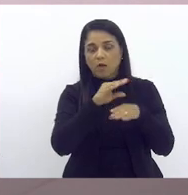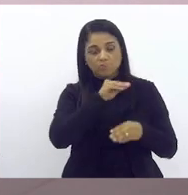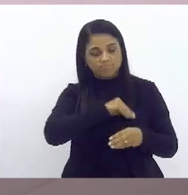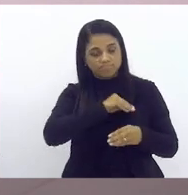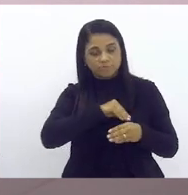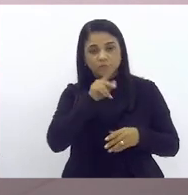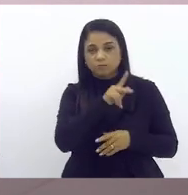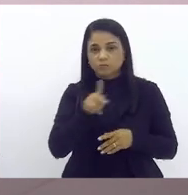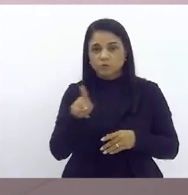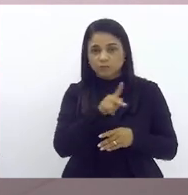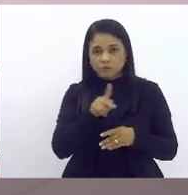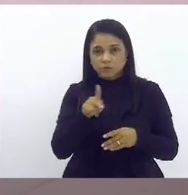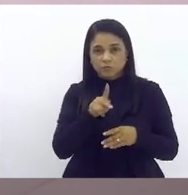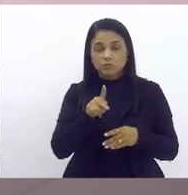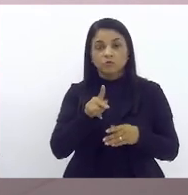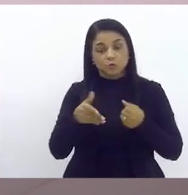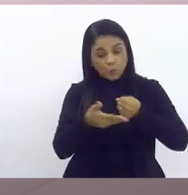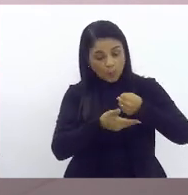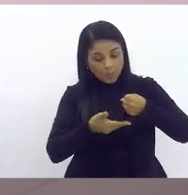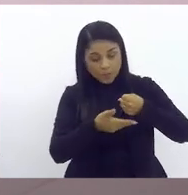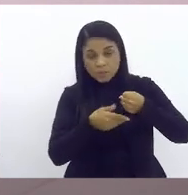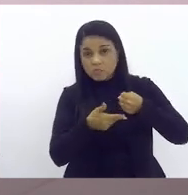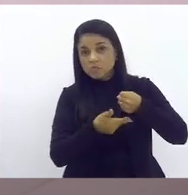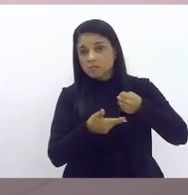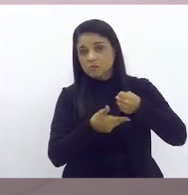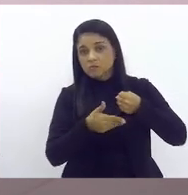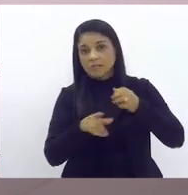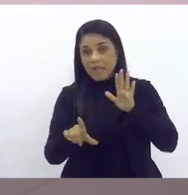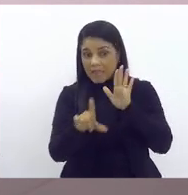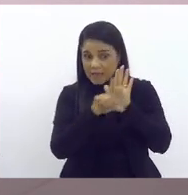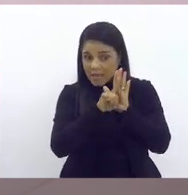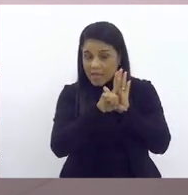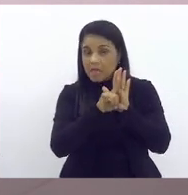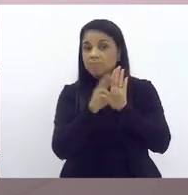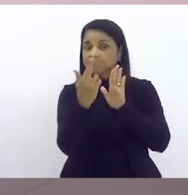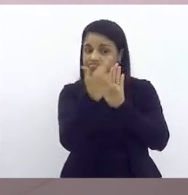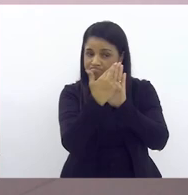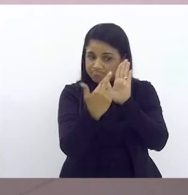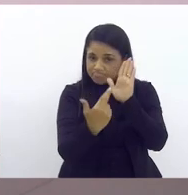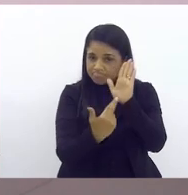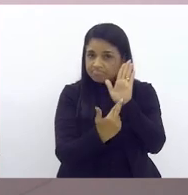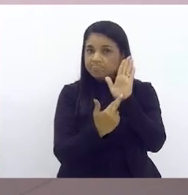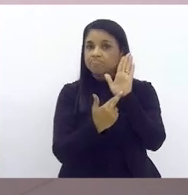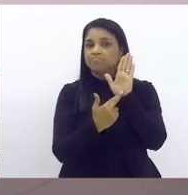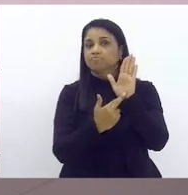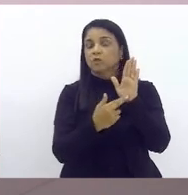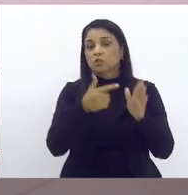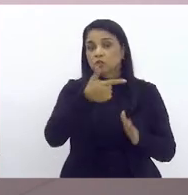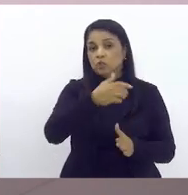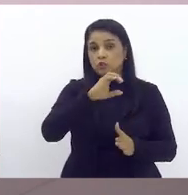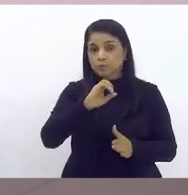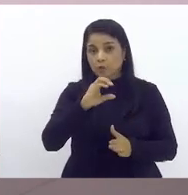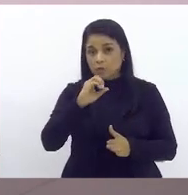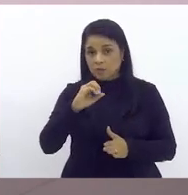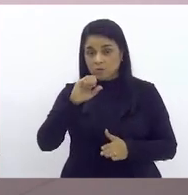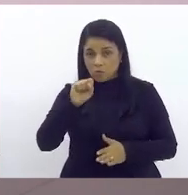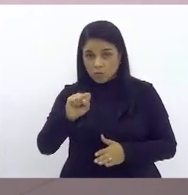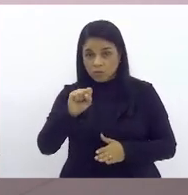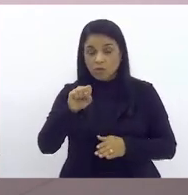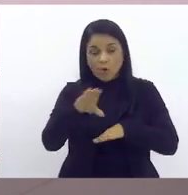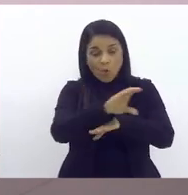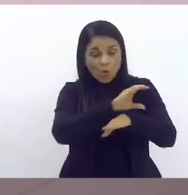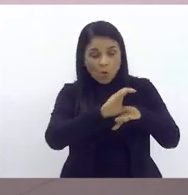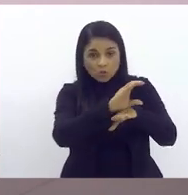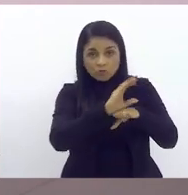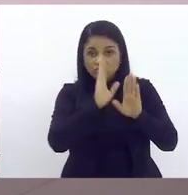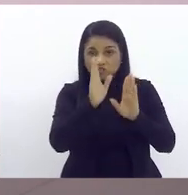dos professores ela vai se dar a partir de um piso nacional. Tem uma lei que regulamenta esse piso, a lei que foi editada em 2008, cuja constitucionalidade dessa